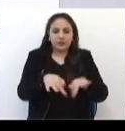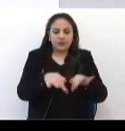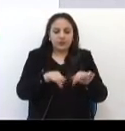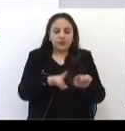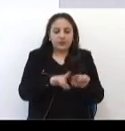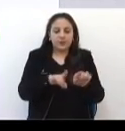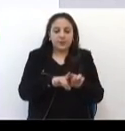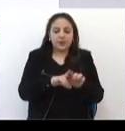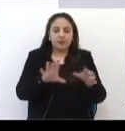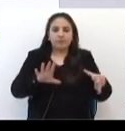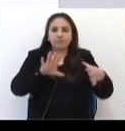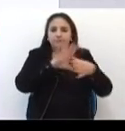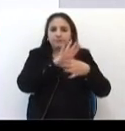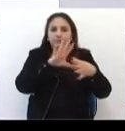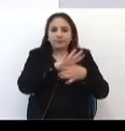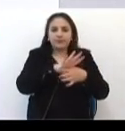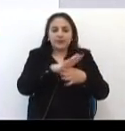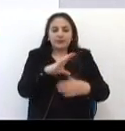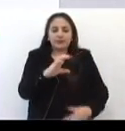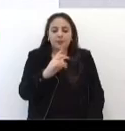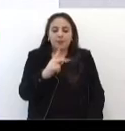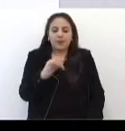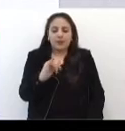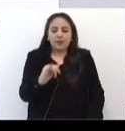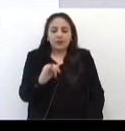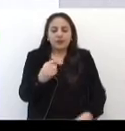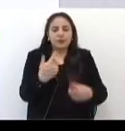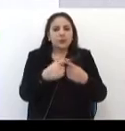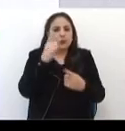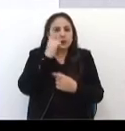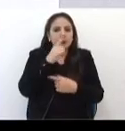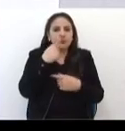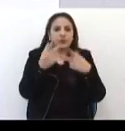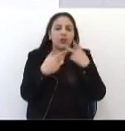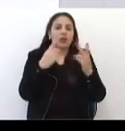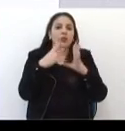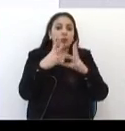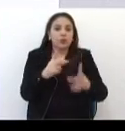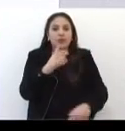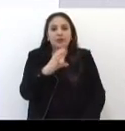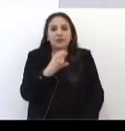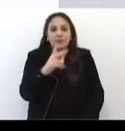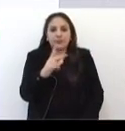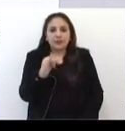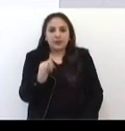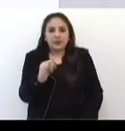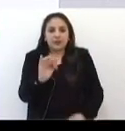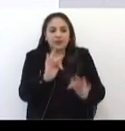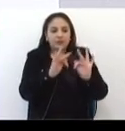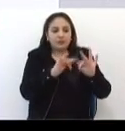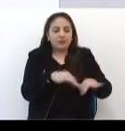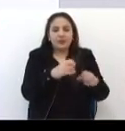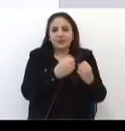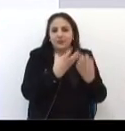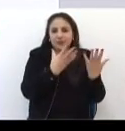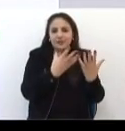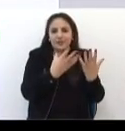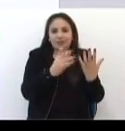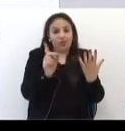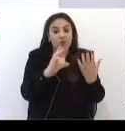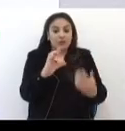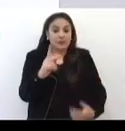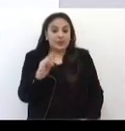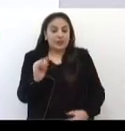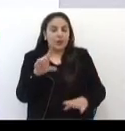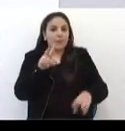final condizente com essa CPI. Para que senão a população diz, toda CPI termina em pizza. Bem, CPI, nenhuma delas é para